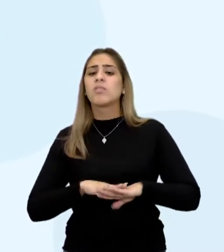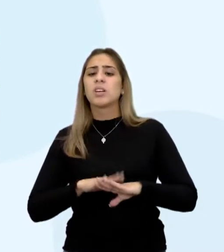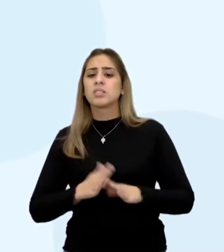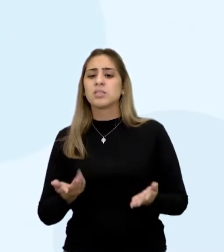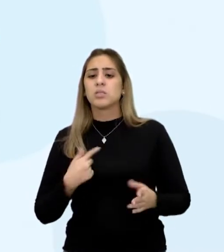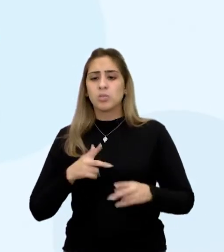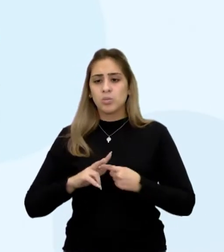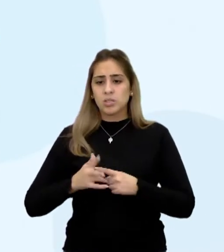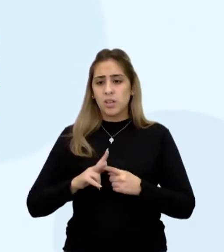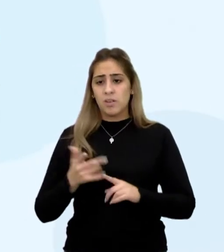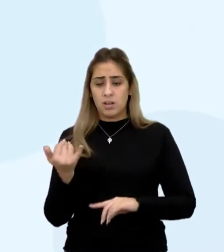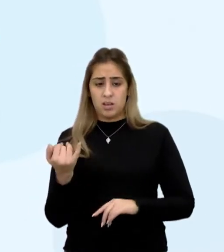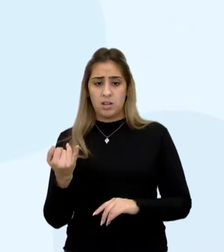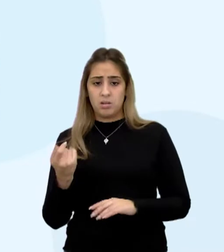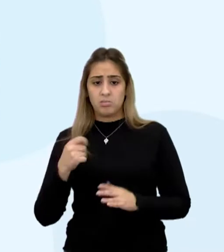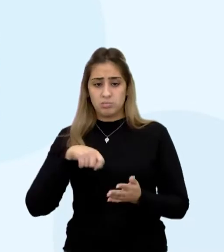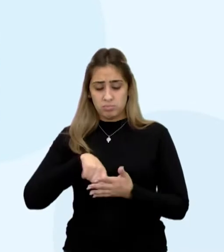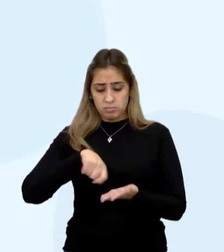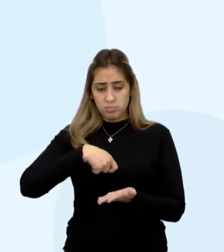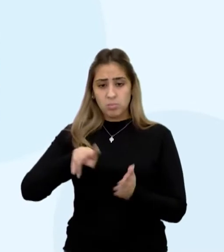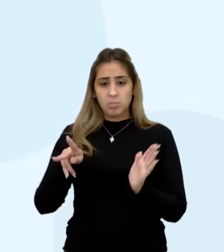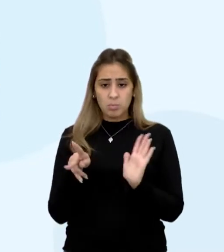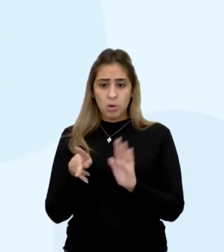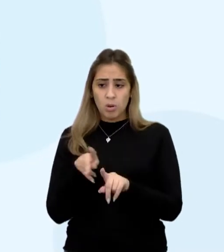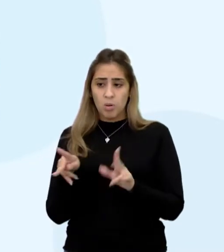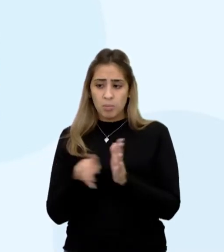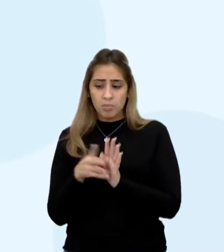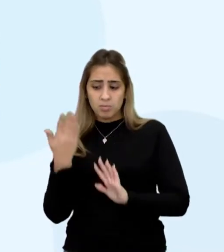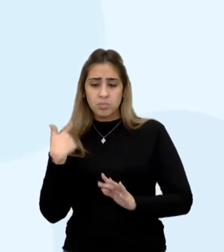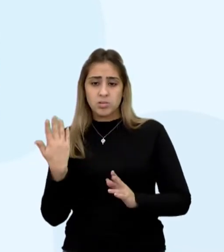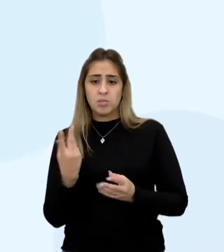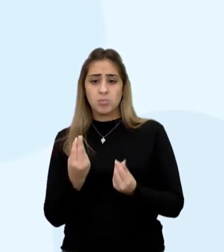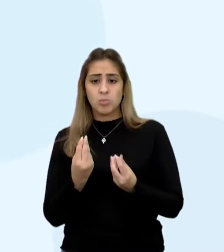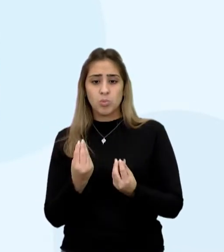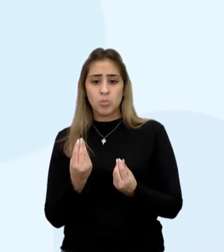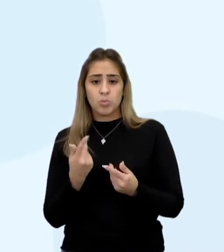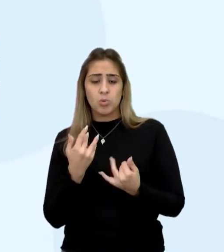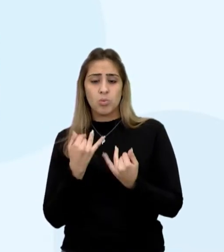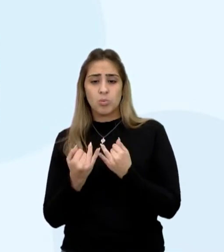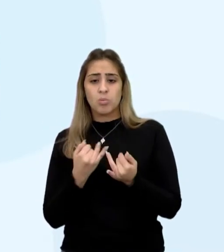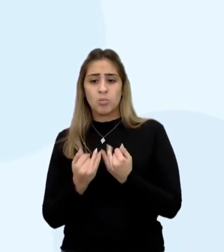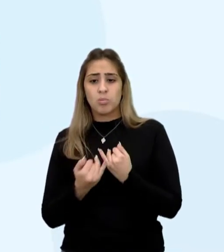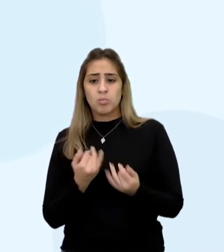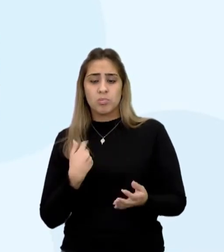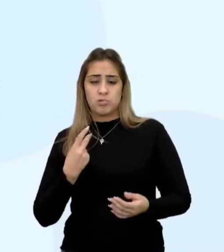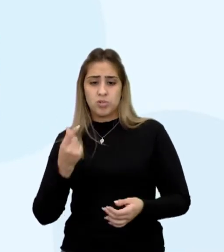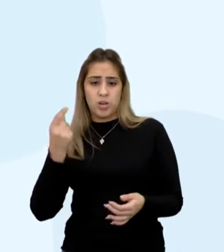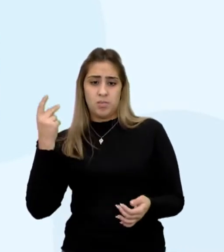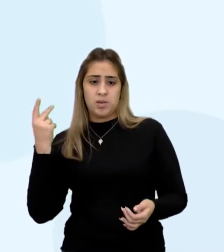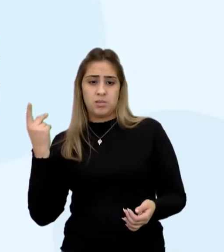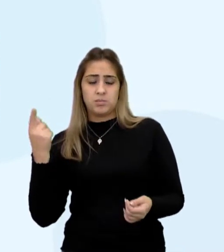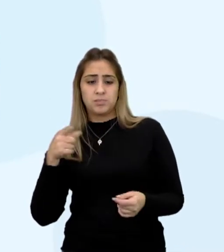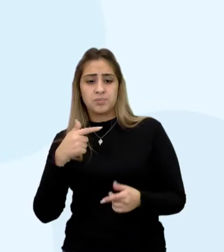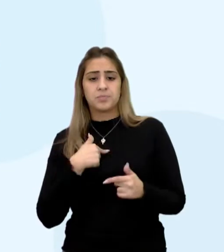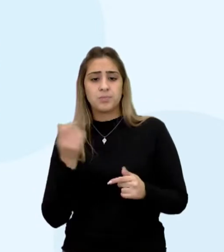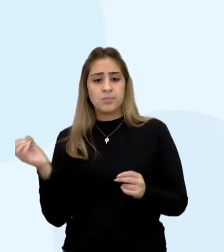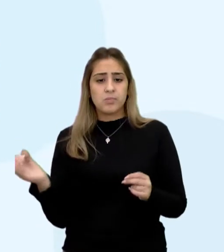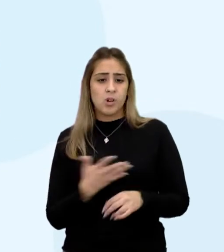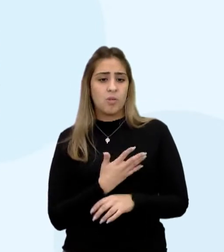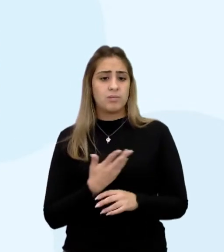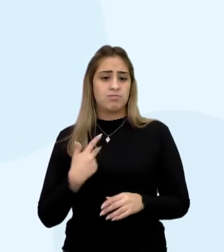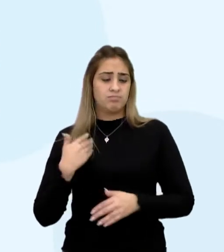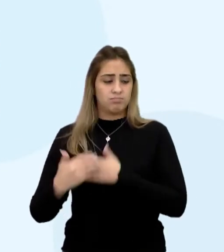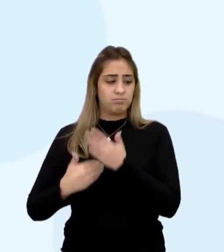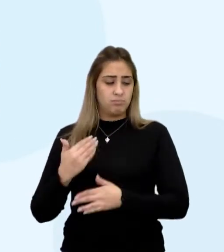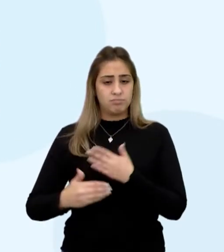fazia? Consertava canetas tinteiro, que eram muito comuns antigamente. Por sua vez, novas profissões